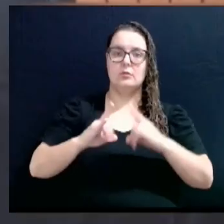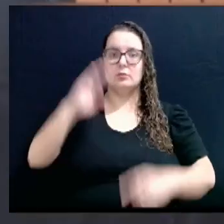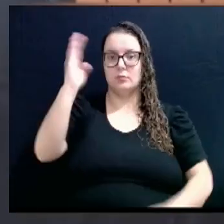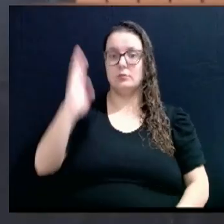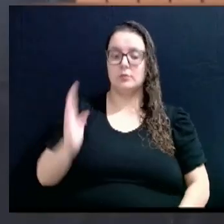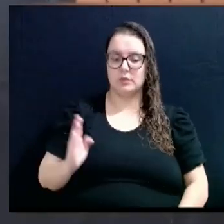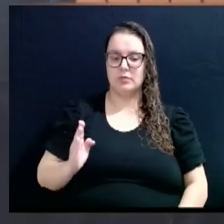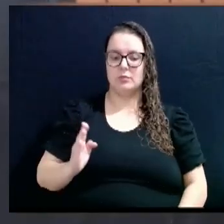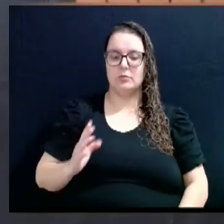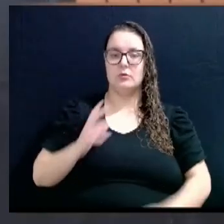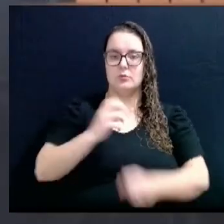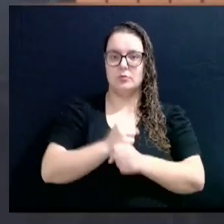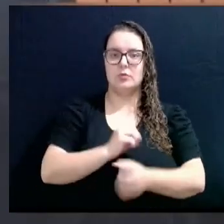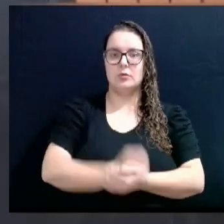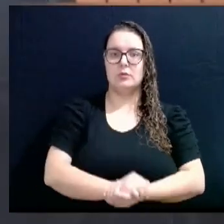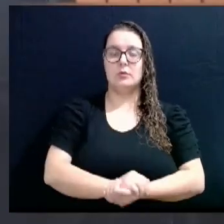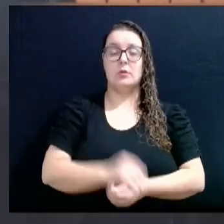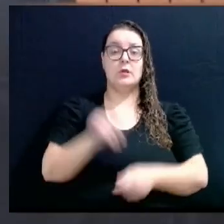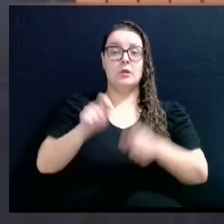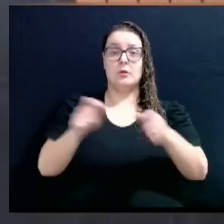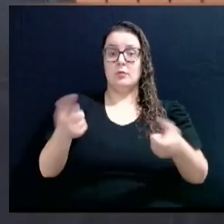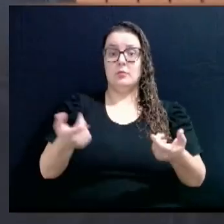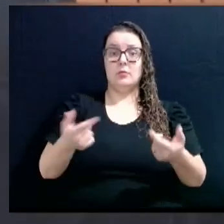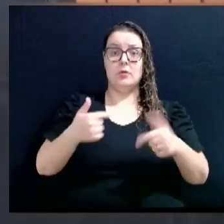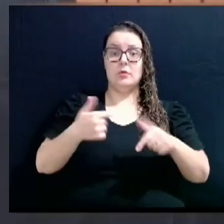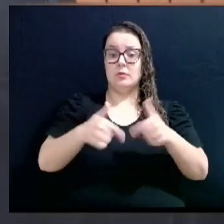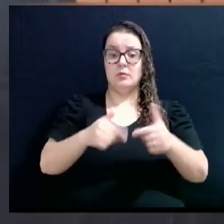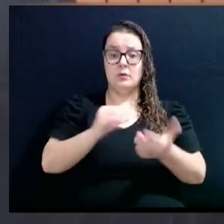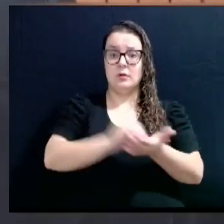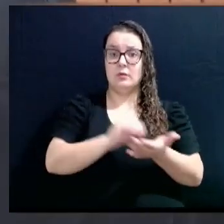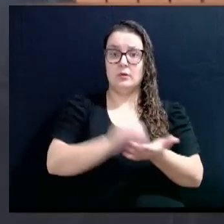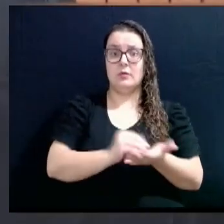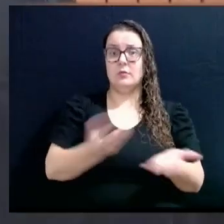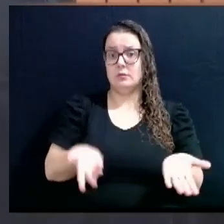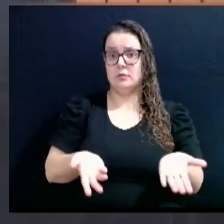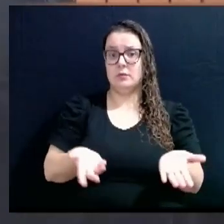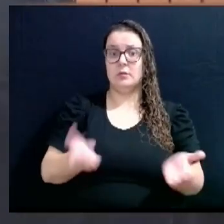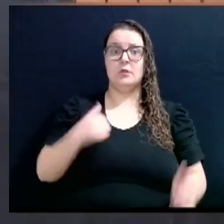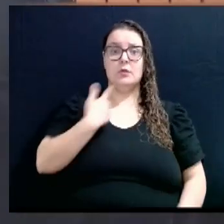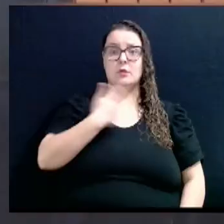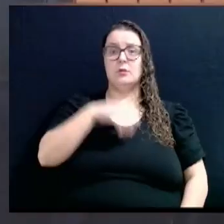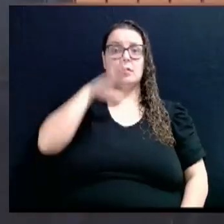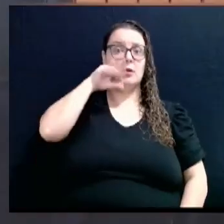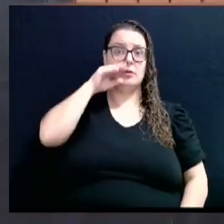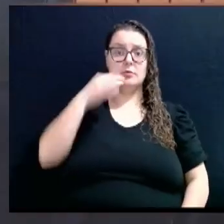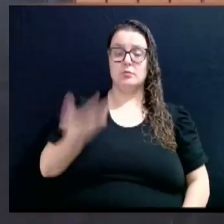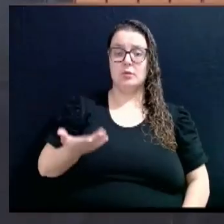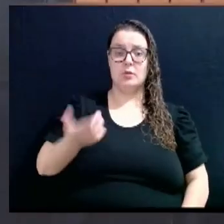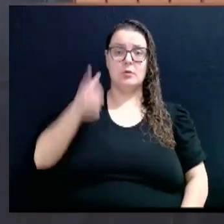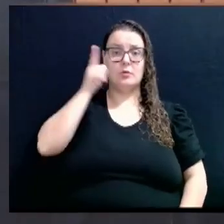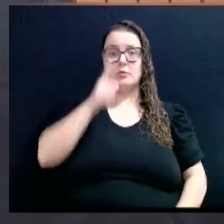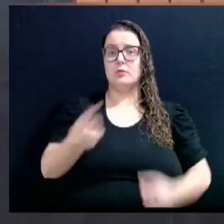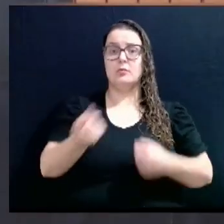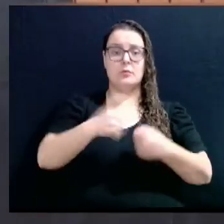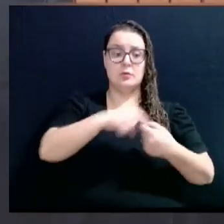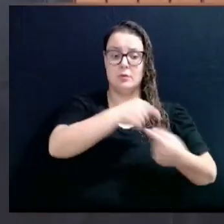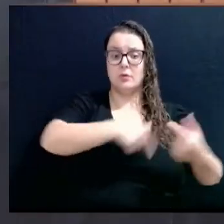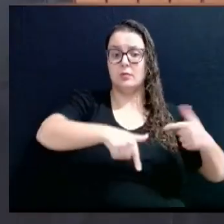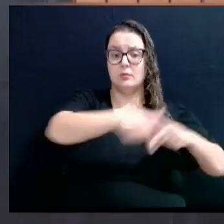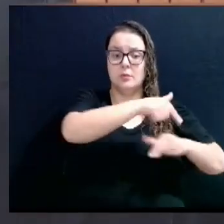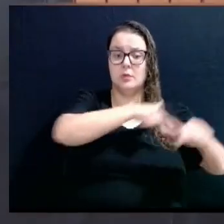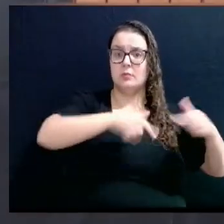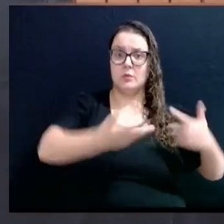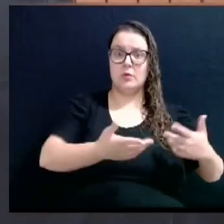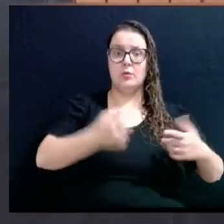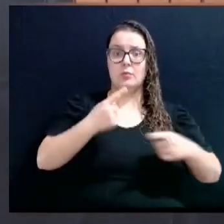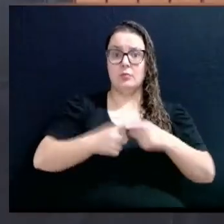todo. Pessoal, o desemprego está muito. E os nossos trabalhadores, eles não conseguem voltar para o mercado de trabalho, porque é muito